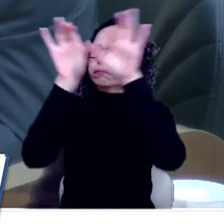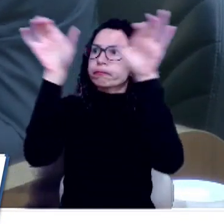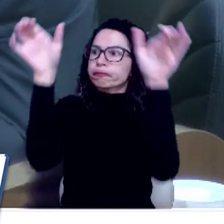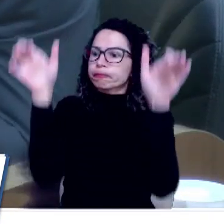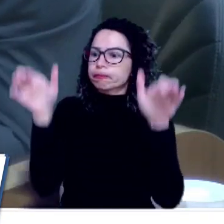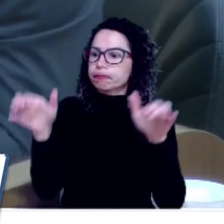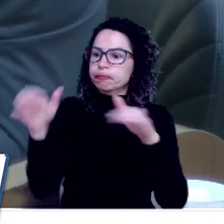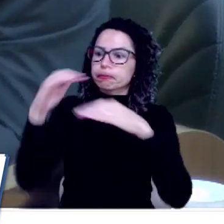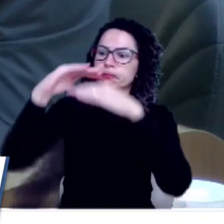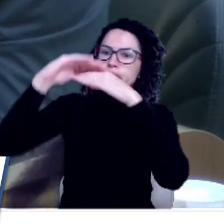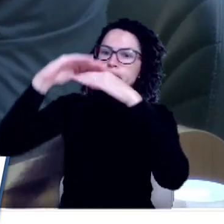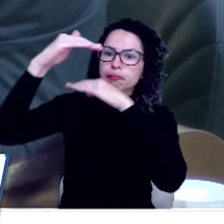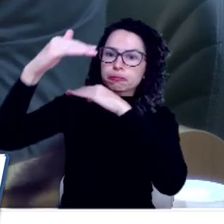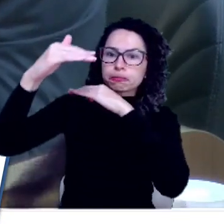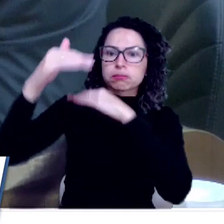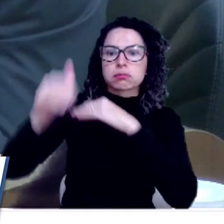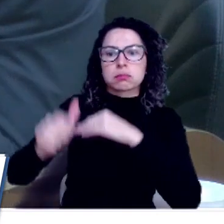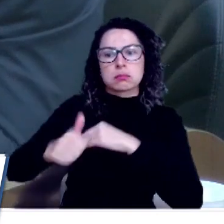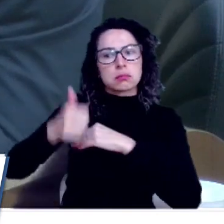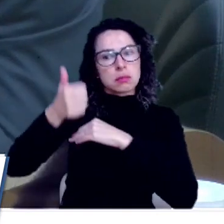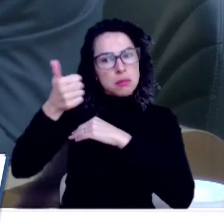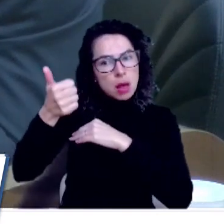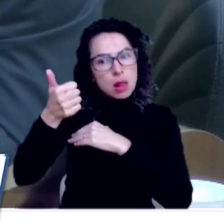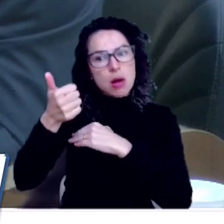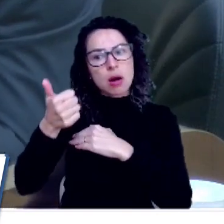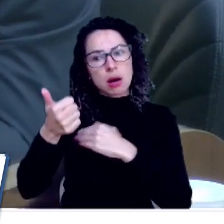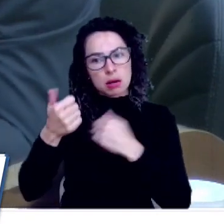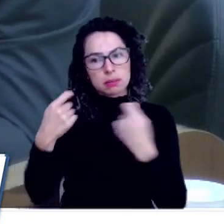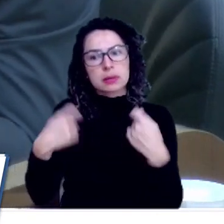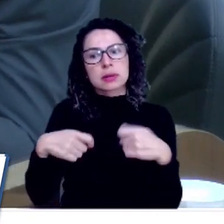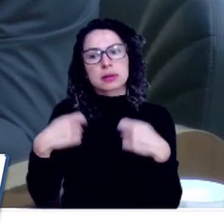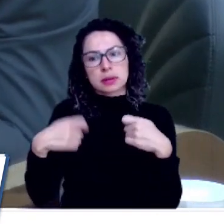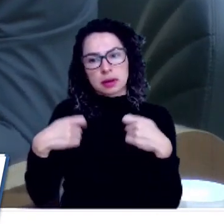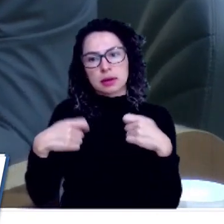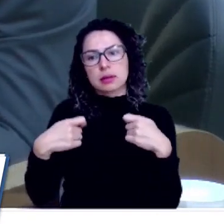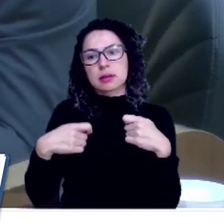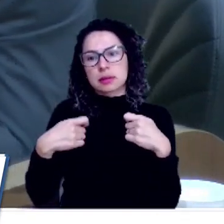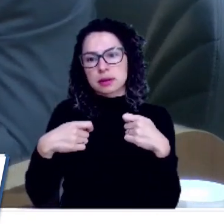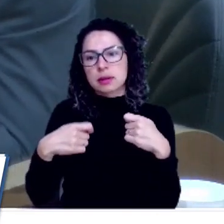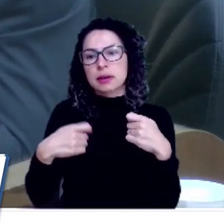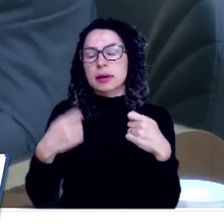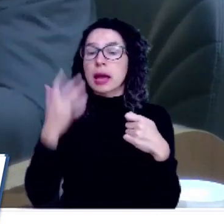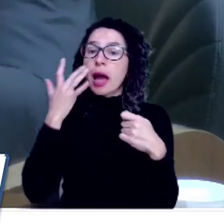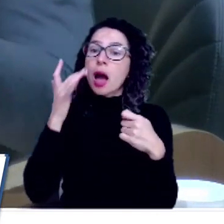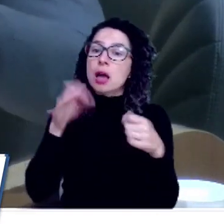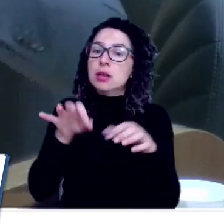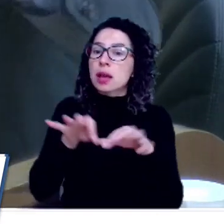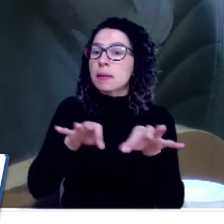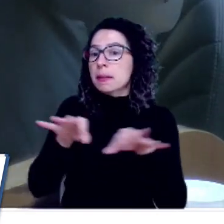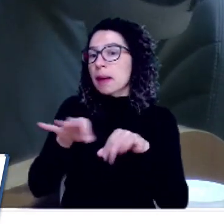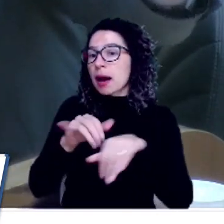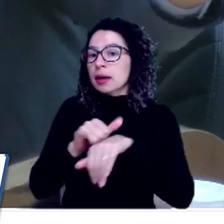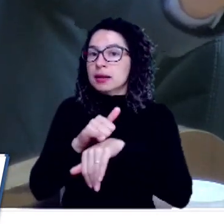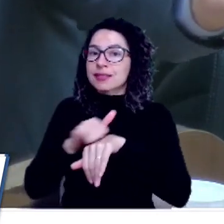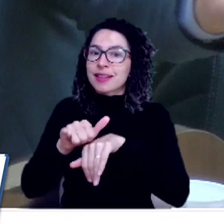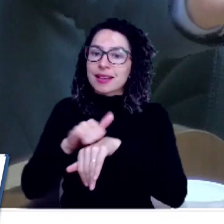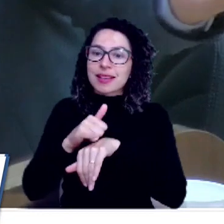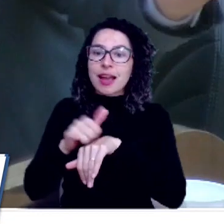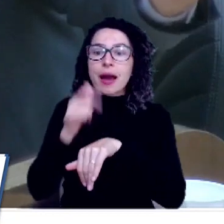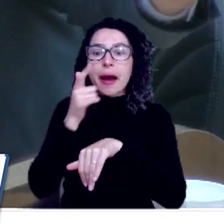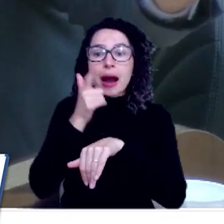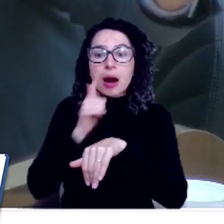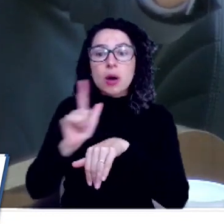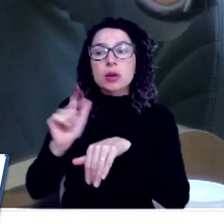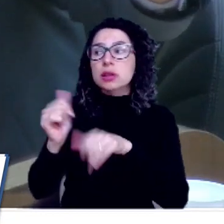estrutura dessa proteção de ponto de ônibus e acha um plano B para levar isso para a periferia.